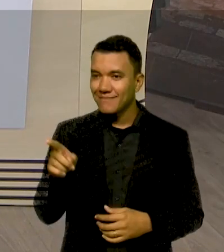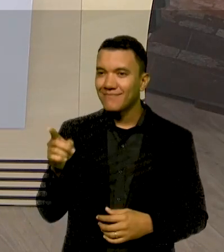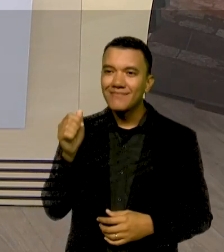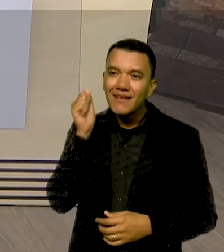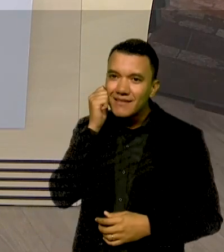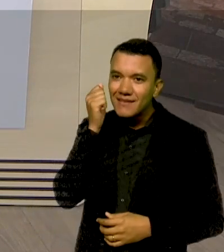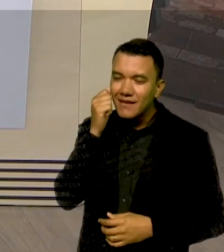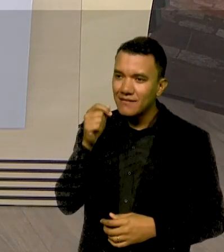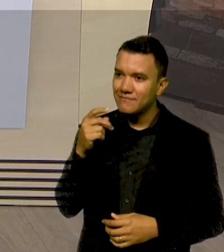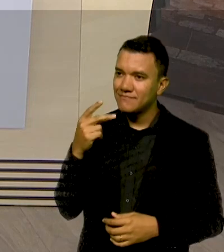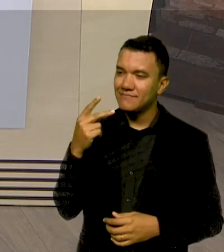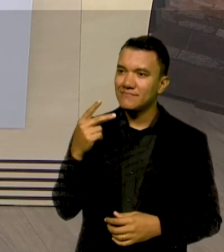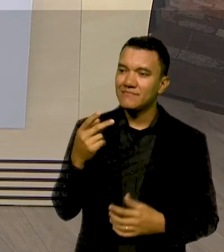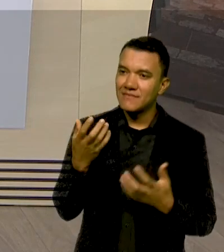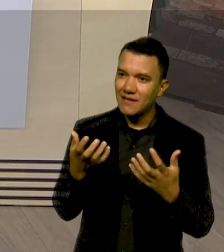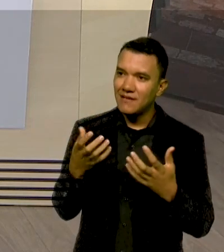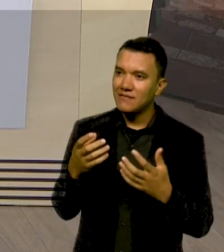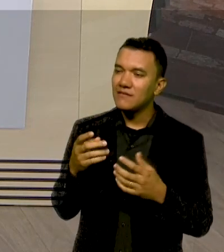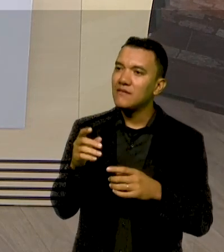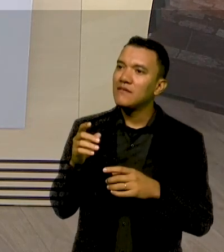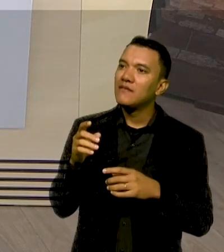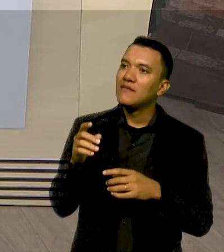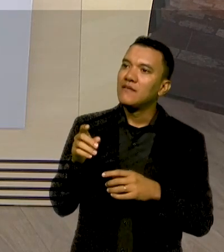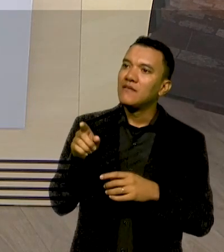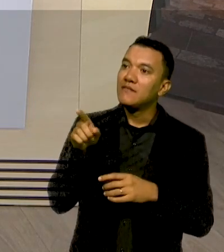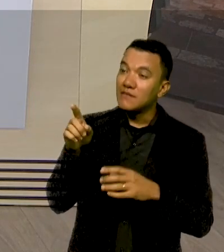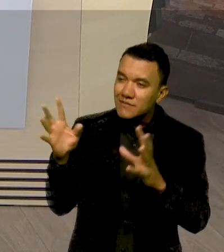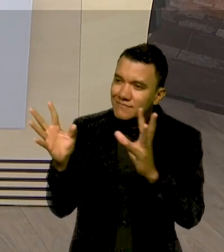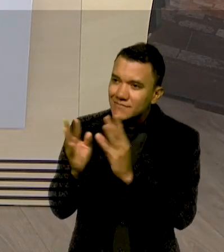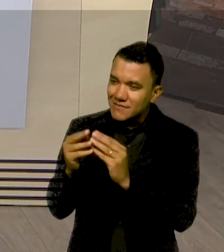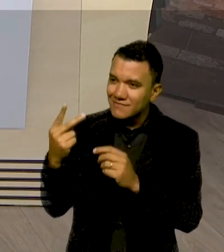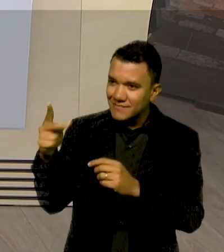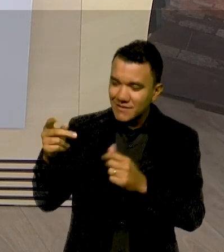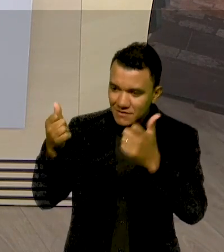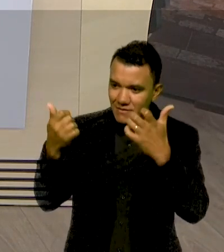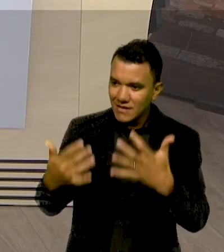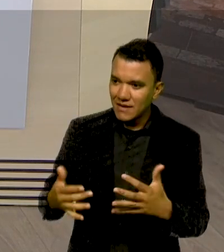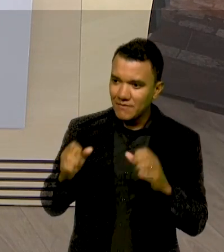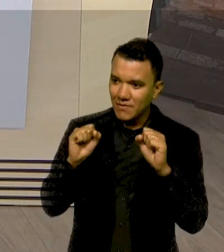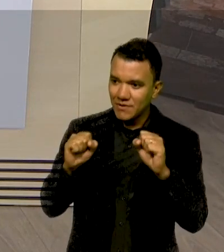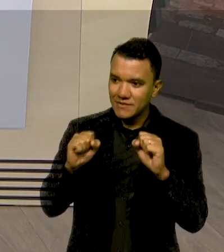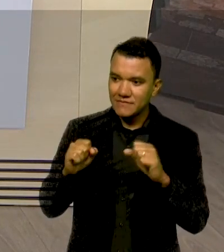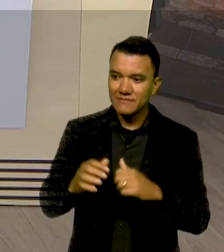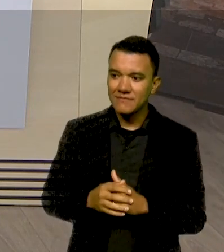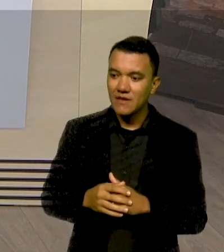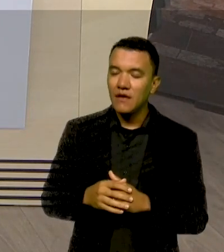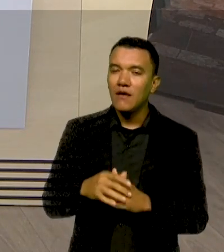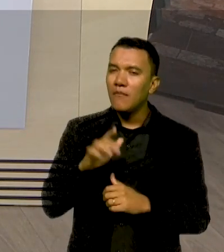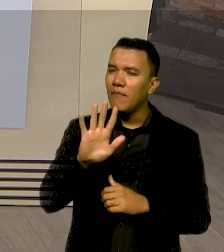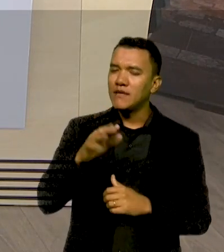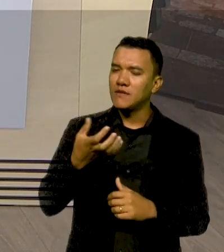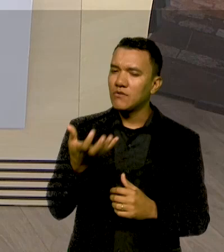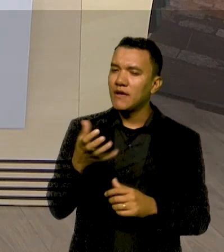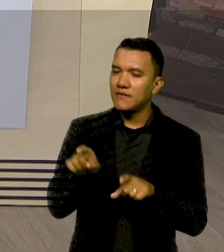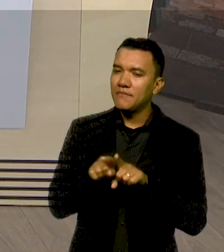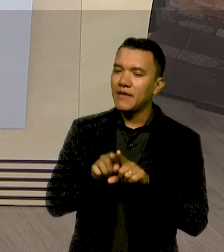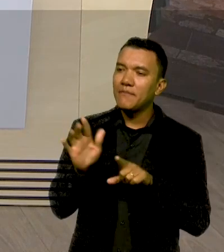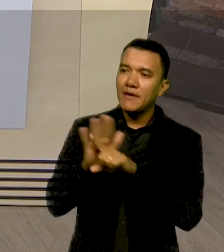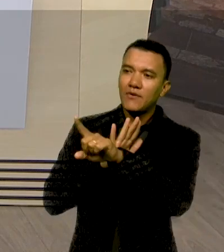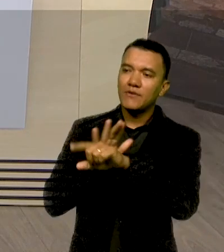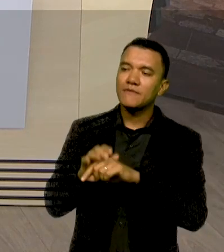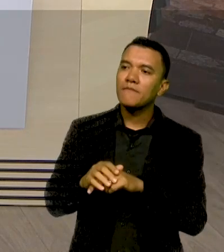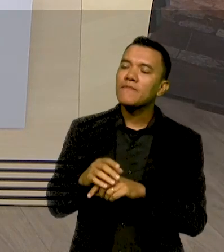eu quero especificamente que ele faça a consideração dele respondendo um questionamento.